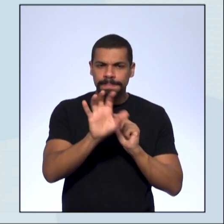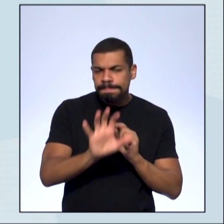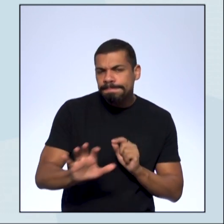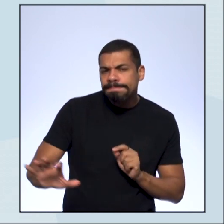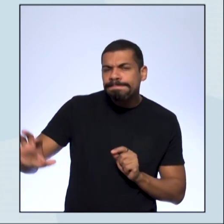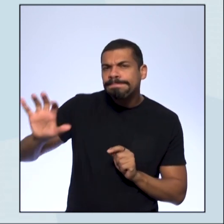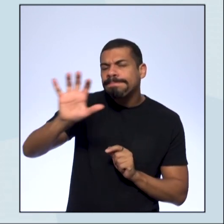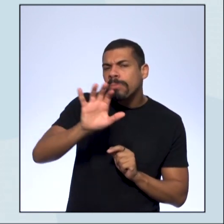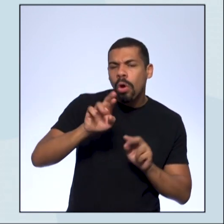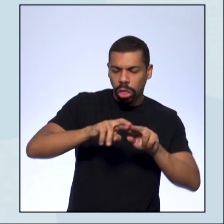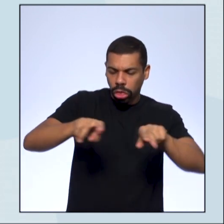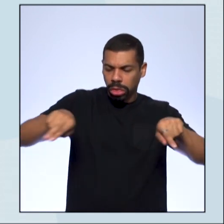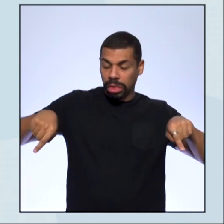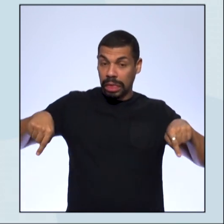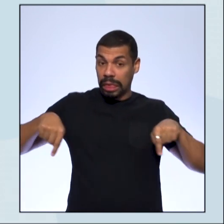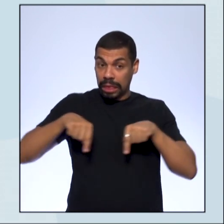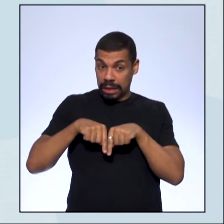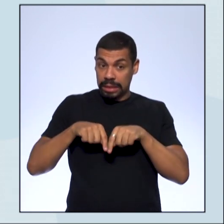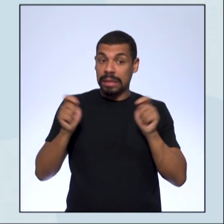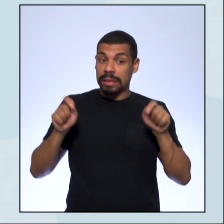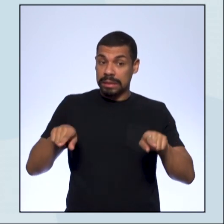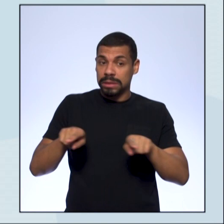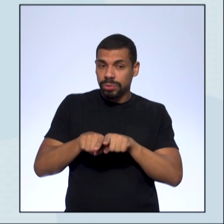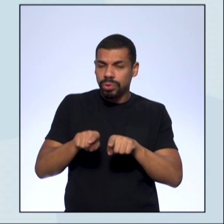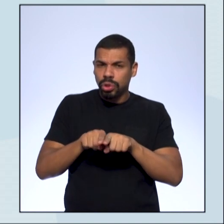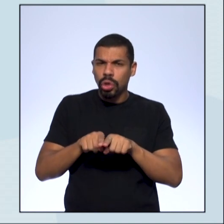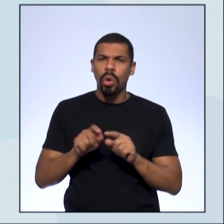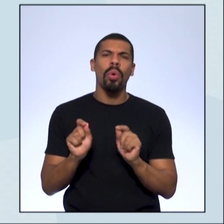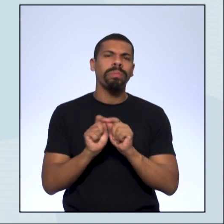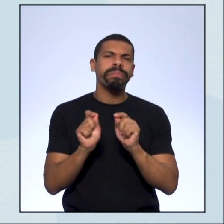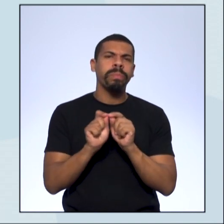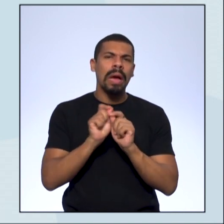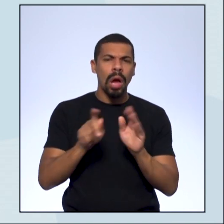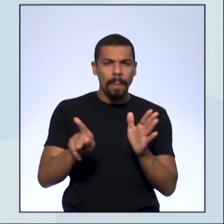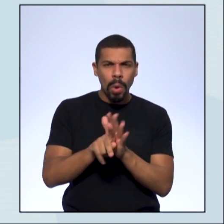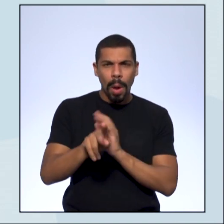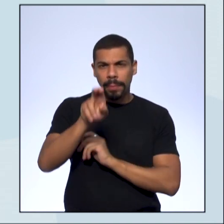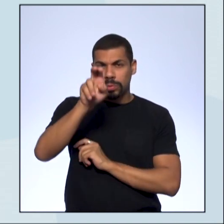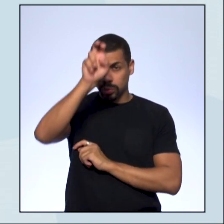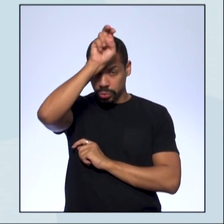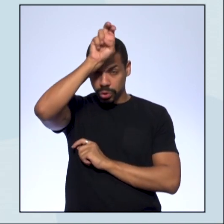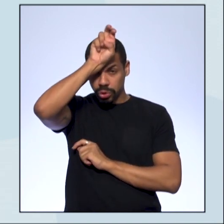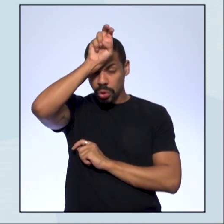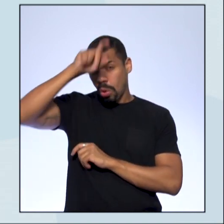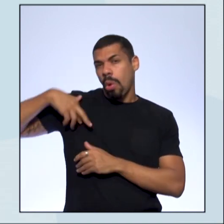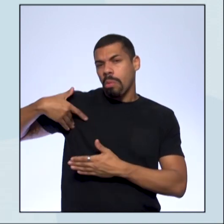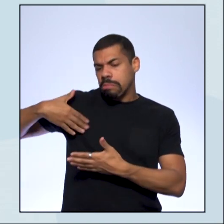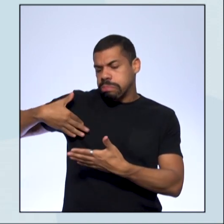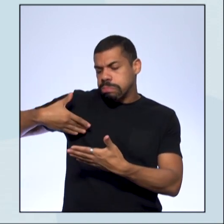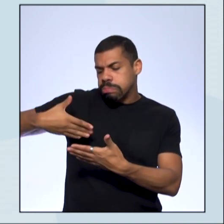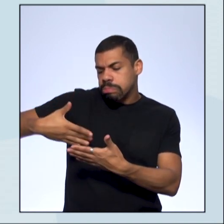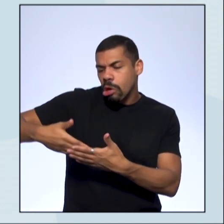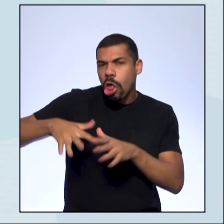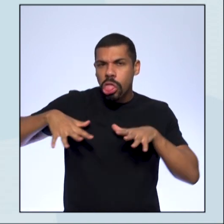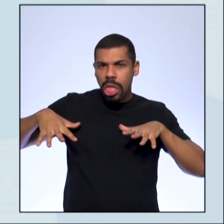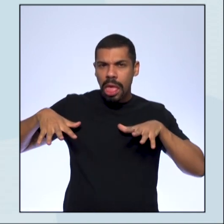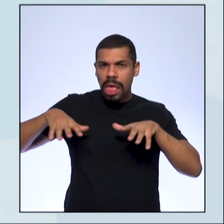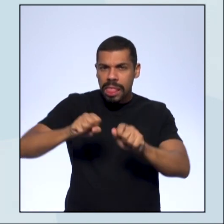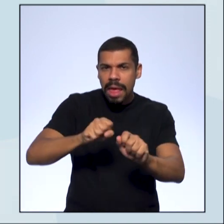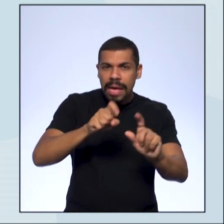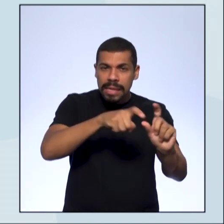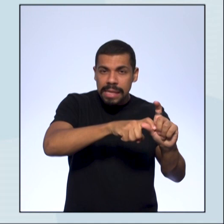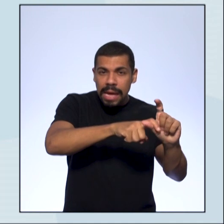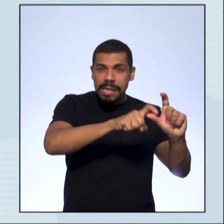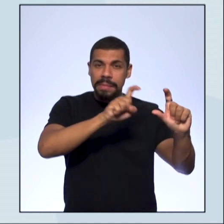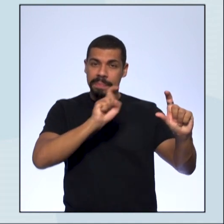Núbia chegou a ser uma colônia egípcia, mas durante a independência, vamos dizer assim, desse reino de Cush, ele